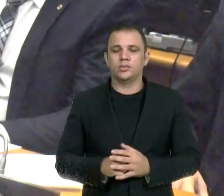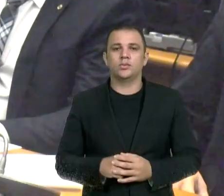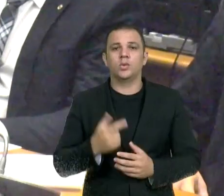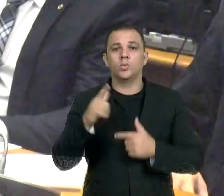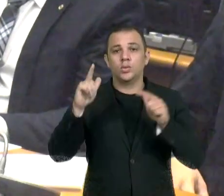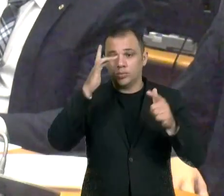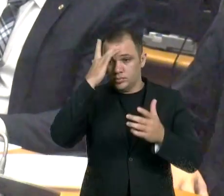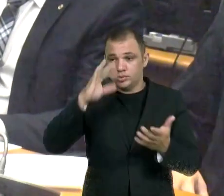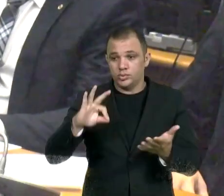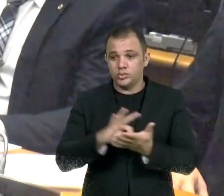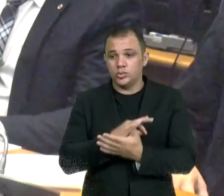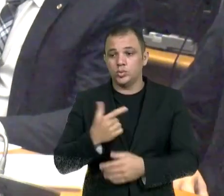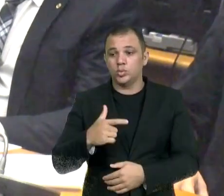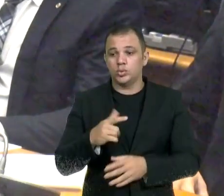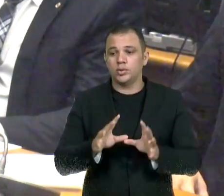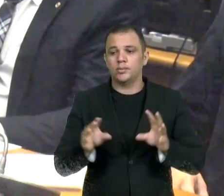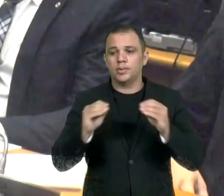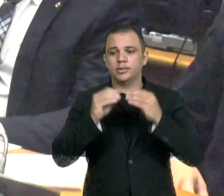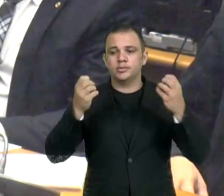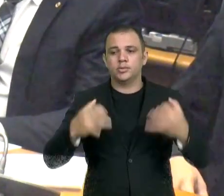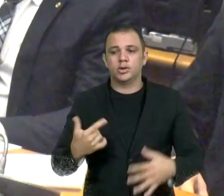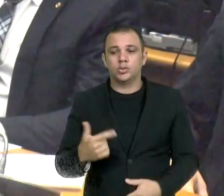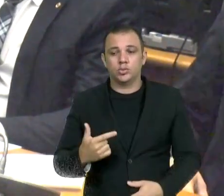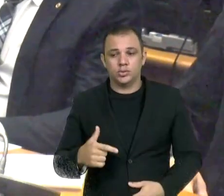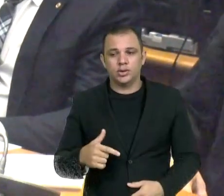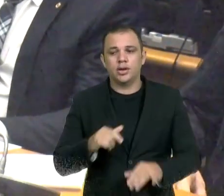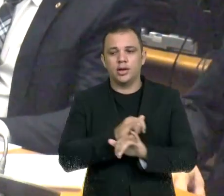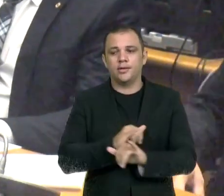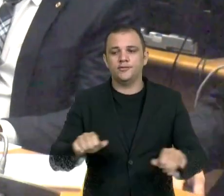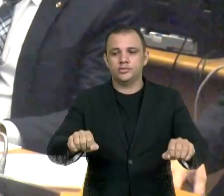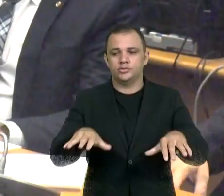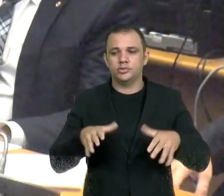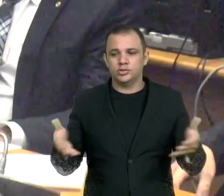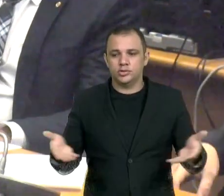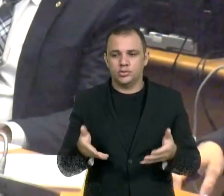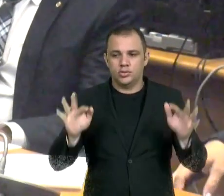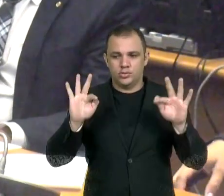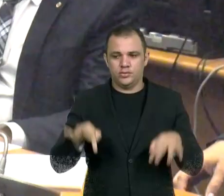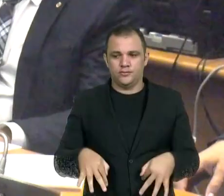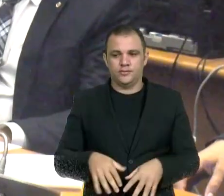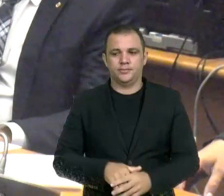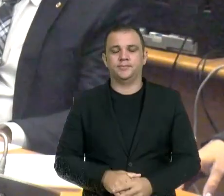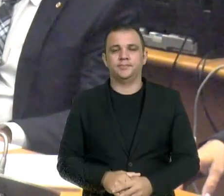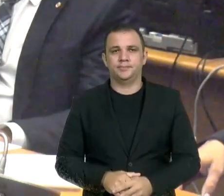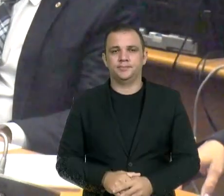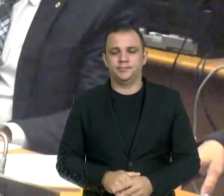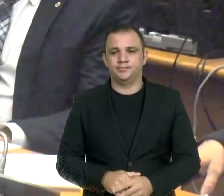oradores inscritos, nada mais havendo a tratar, declaro encerrada a presente sessão.